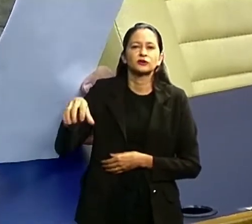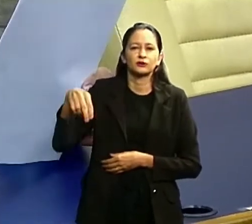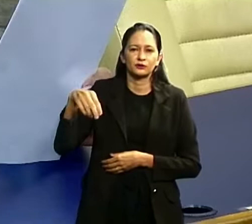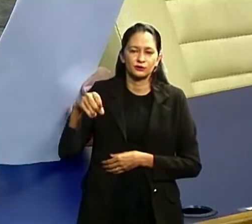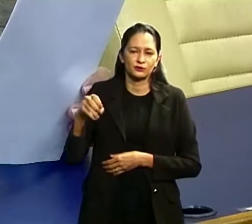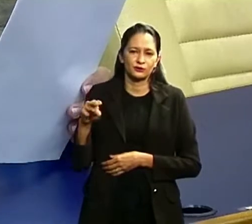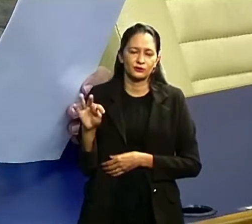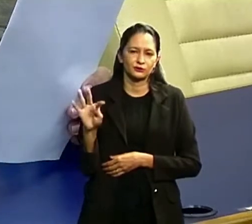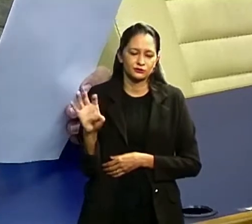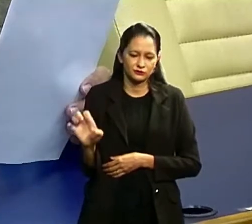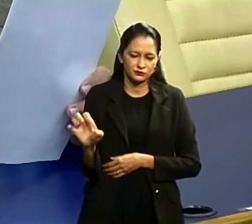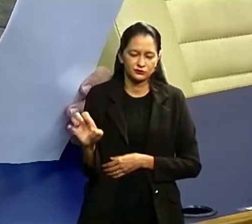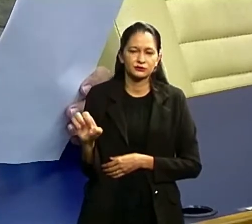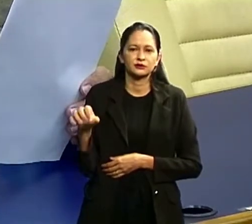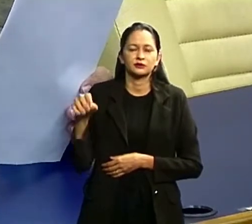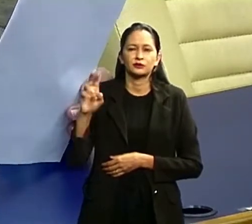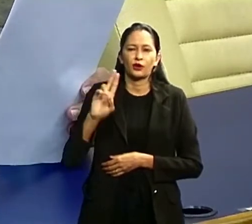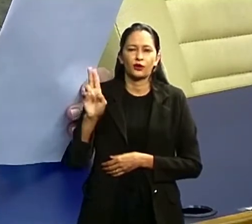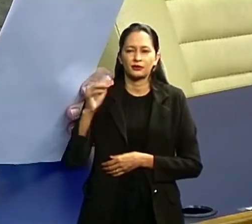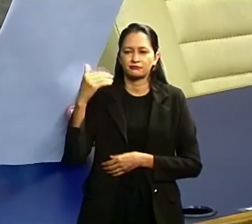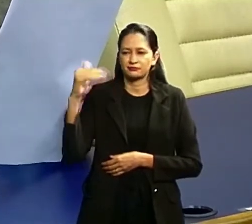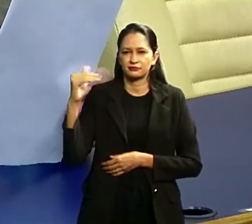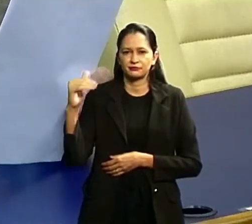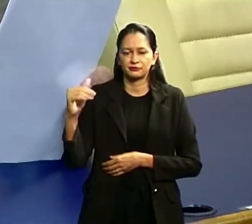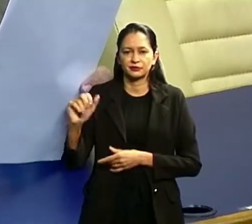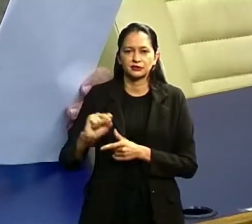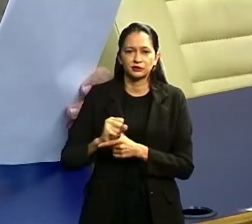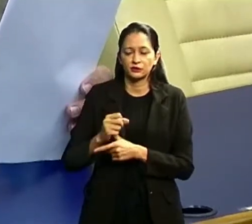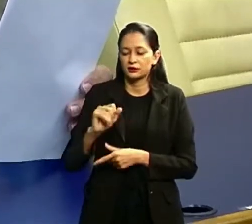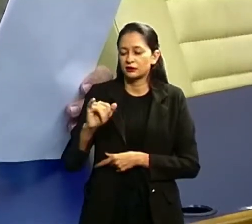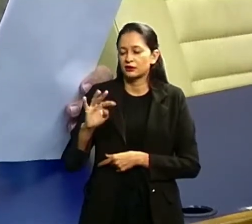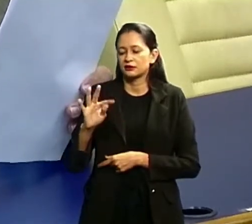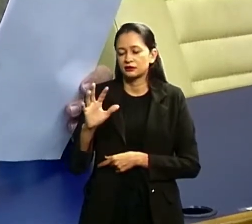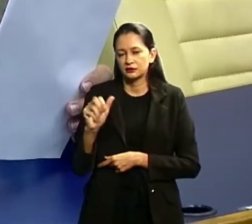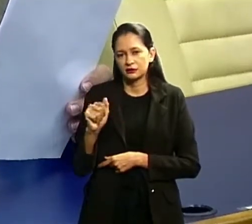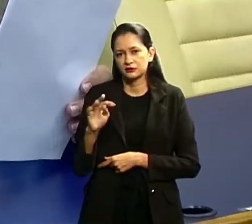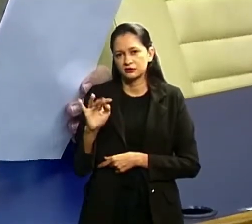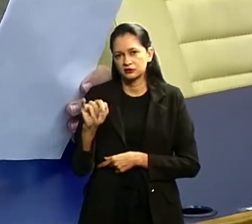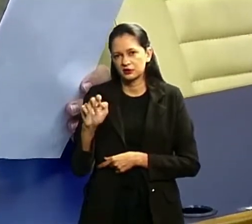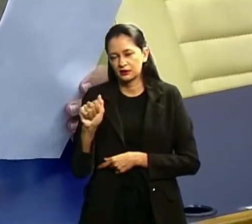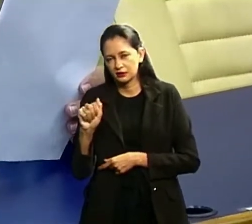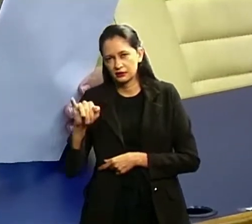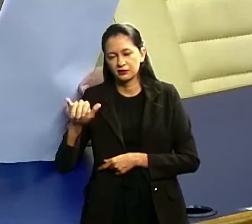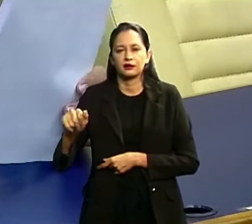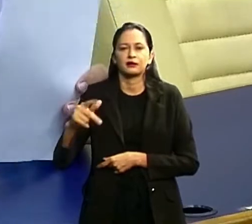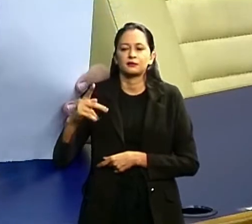do IP, Nossa Morada e também